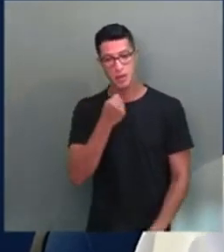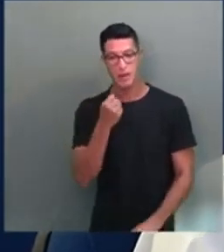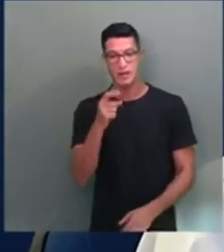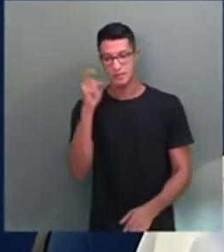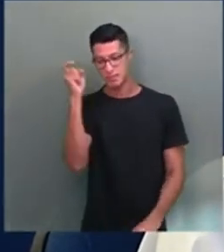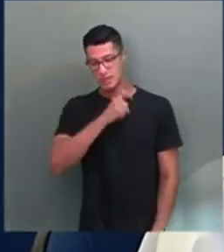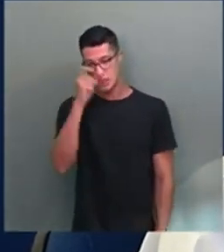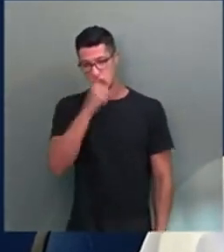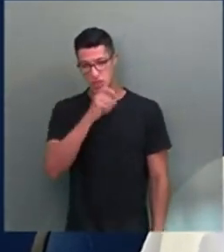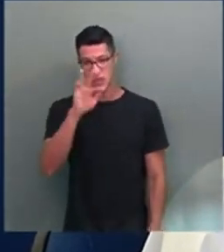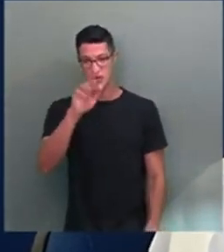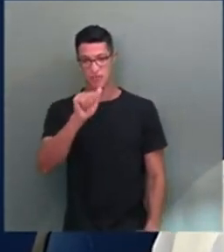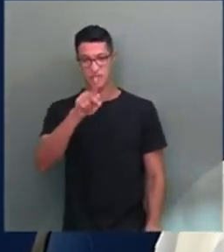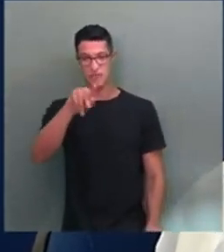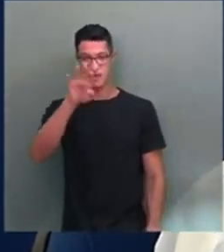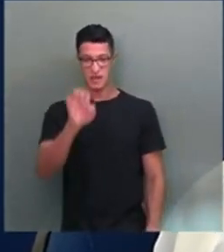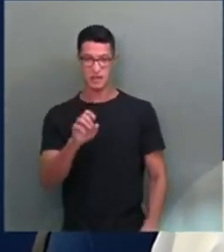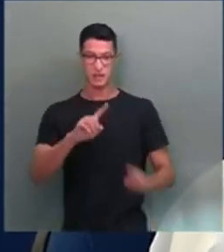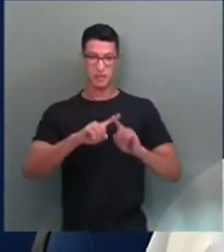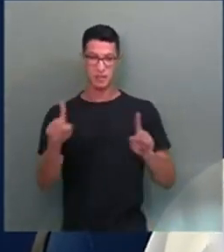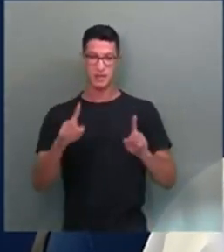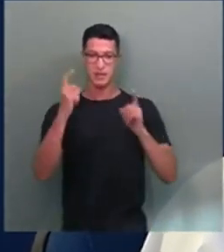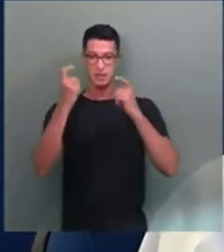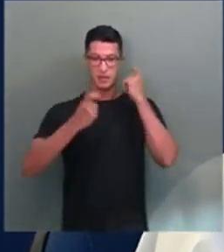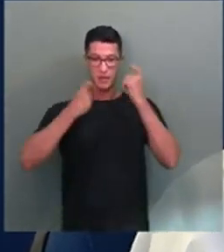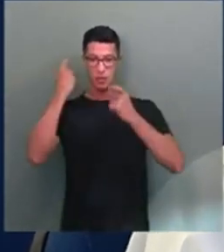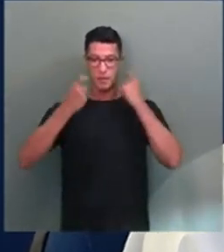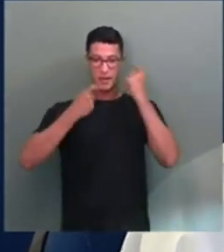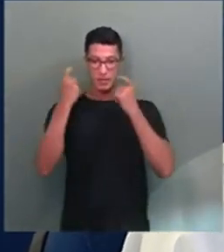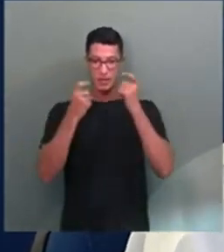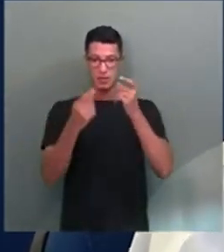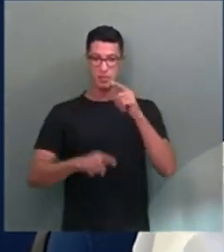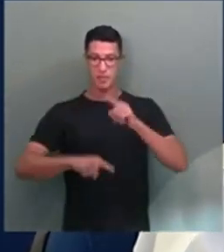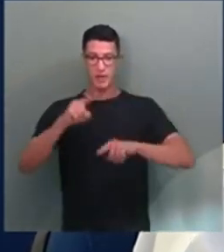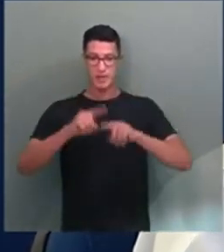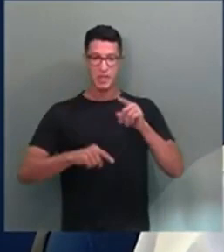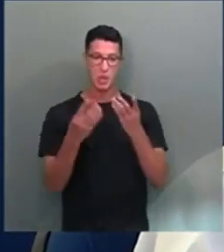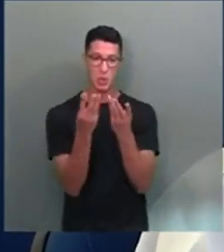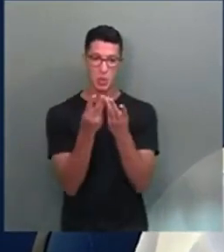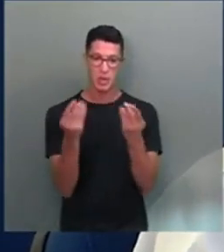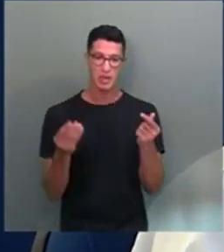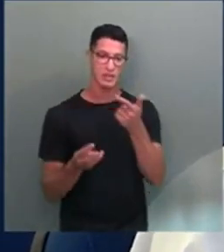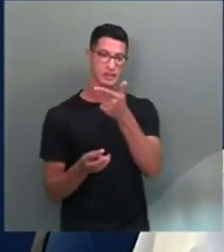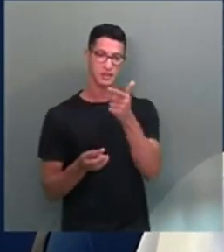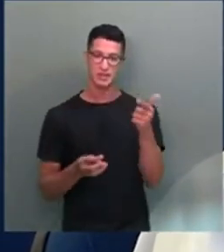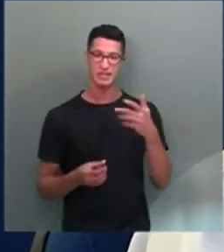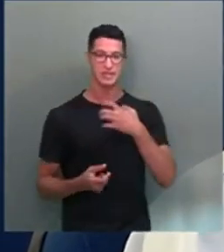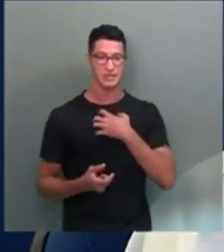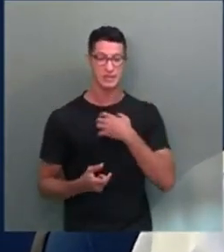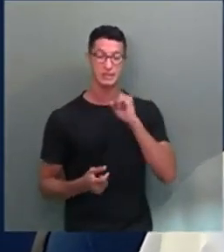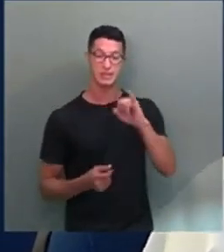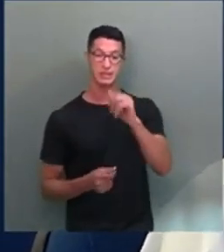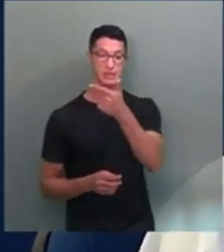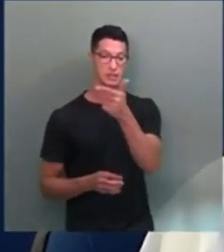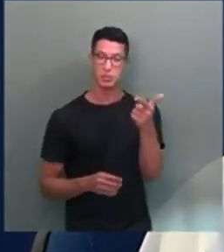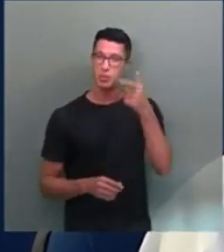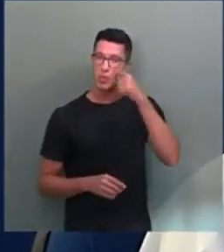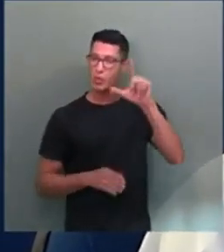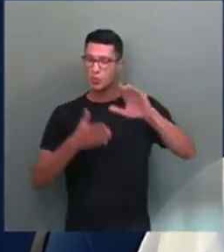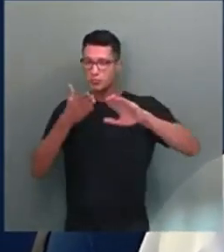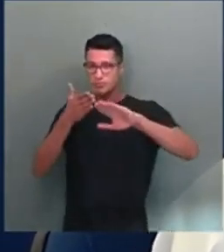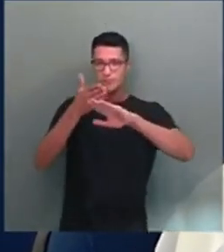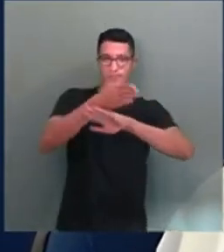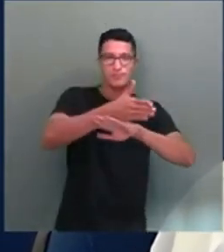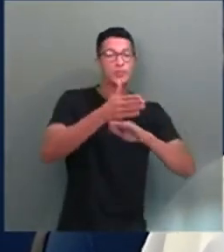desmentir fake news. Mas toda essa preocupação em gerar material de qualidade não teria sentido se não alcançássemos